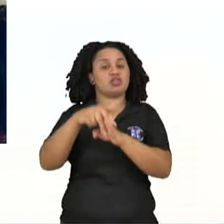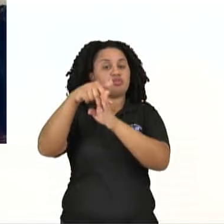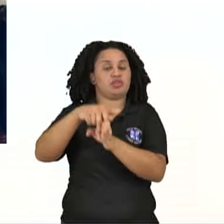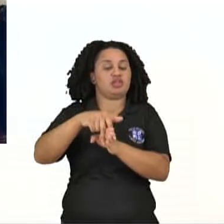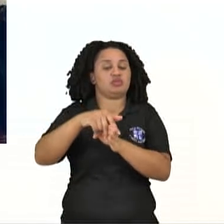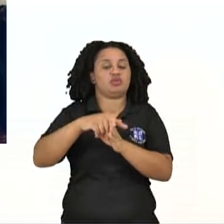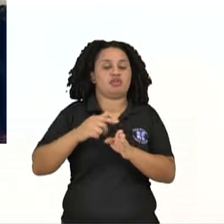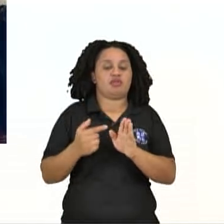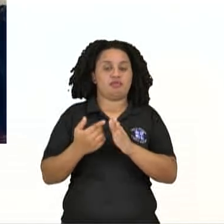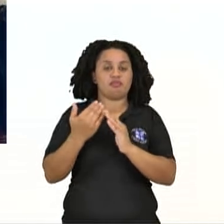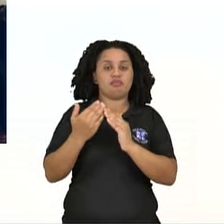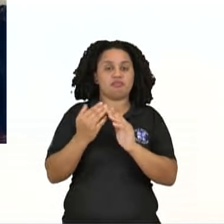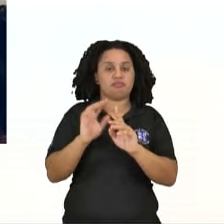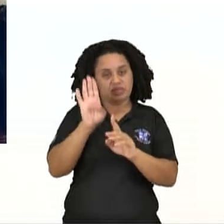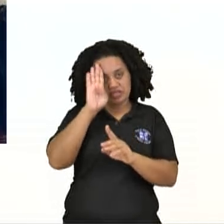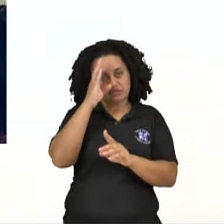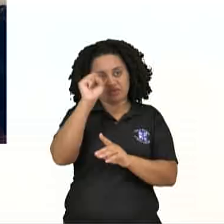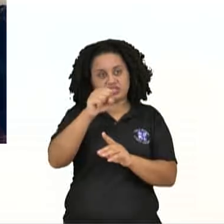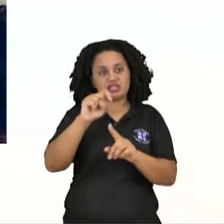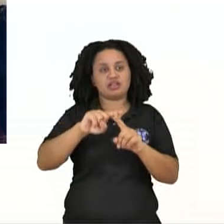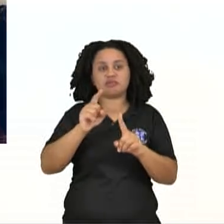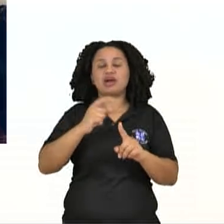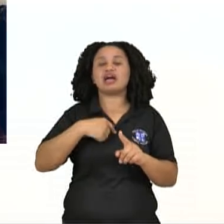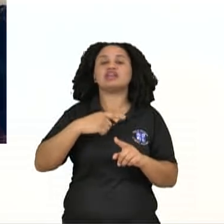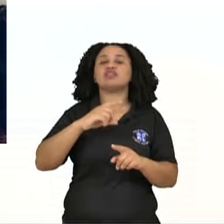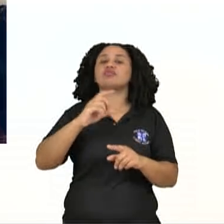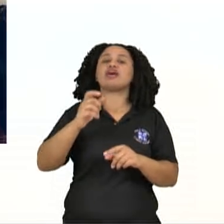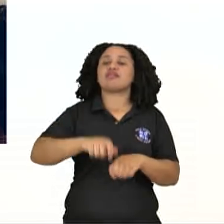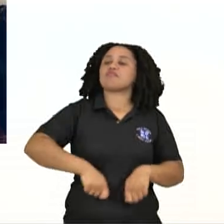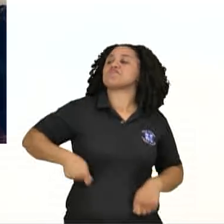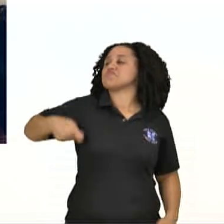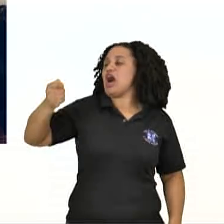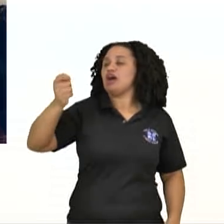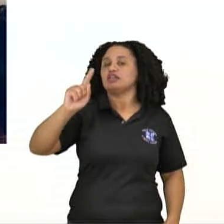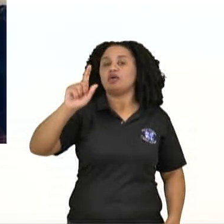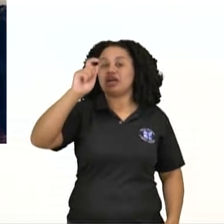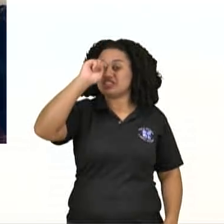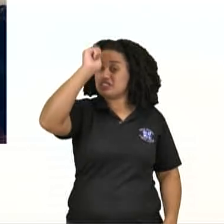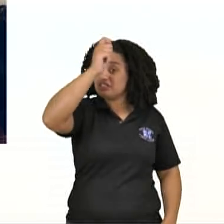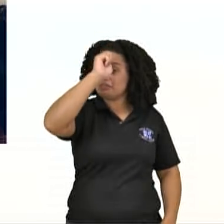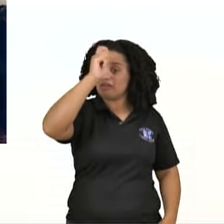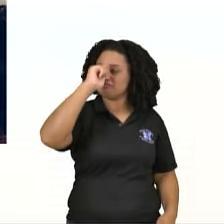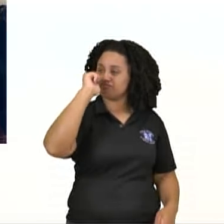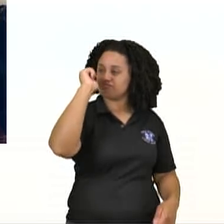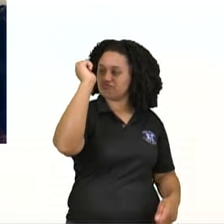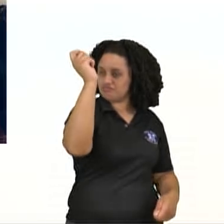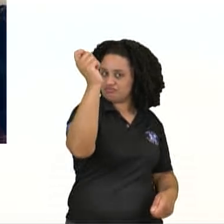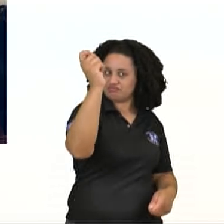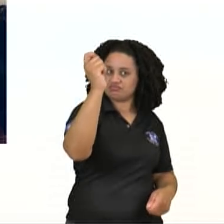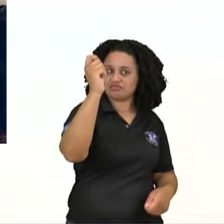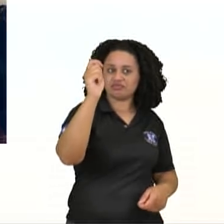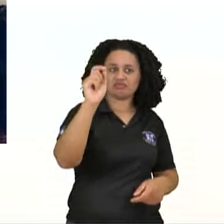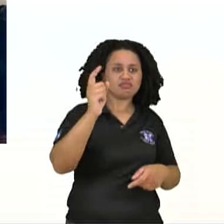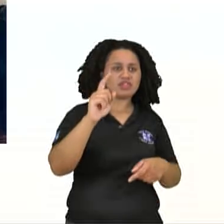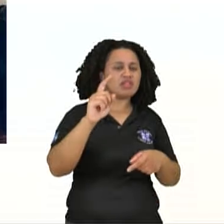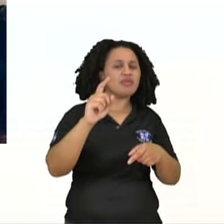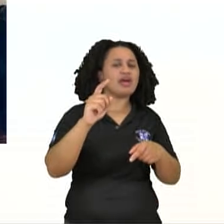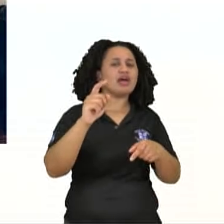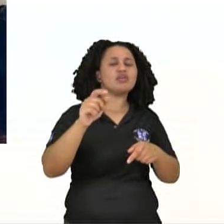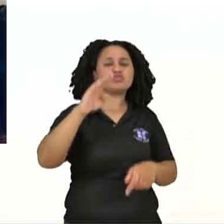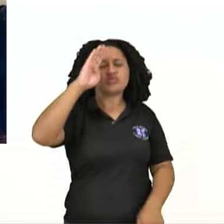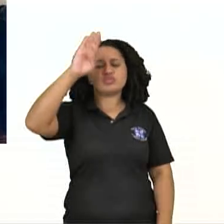sabemos que Tiradentes estava barbudo, inclusive, mas barba, branco, toga branca. Olha na